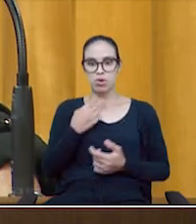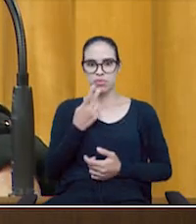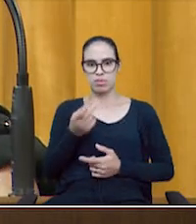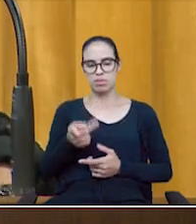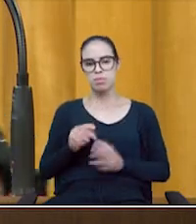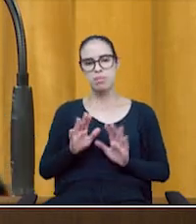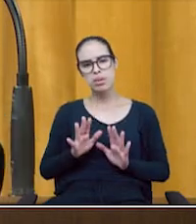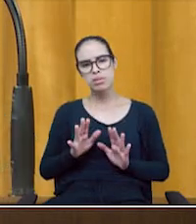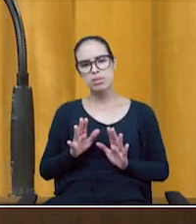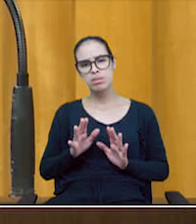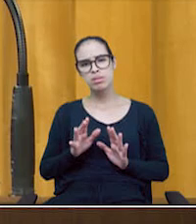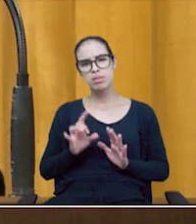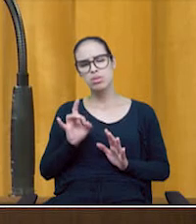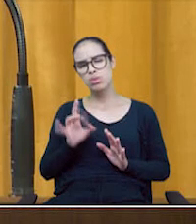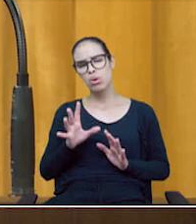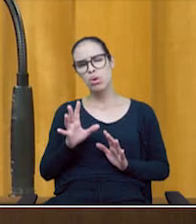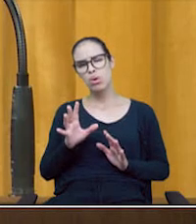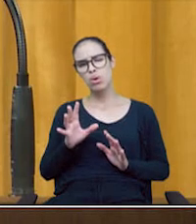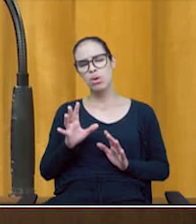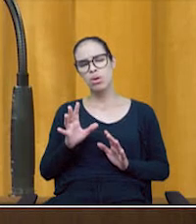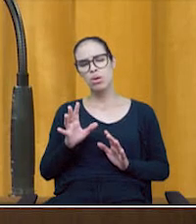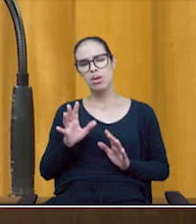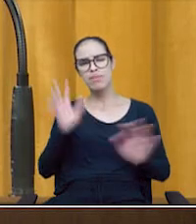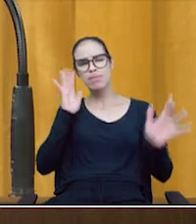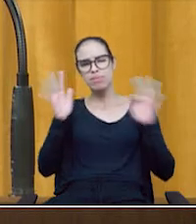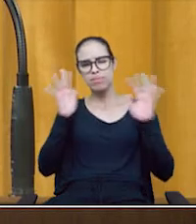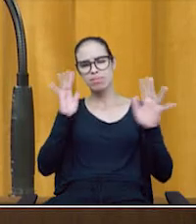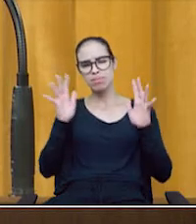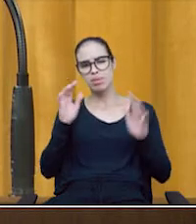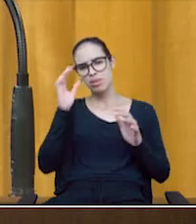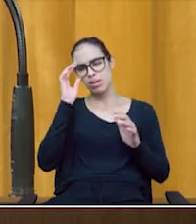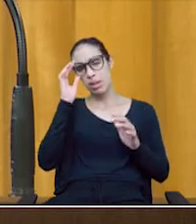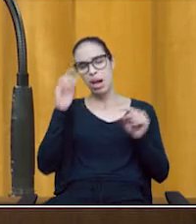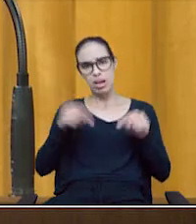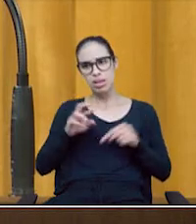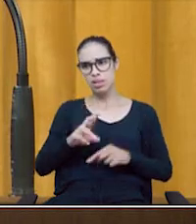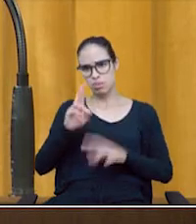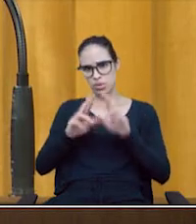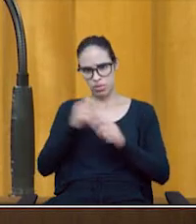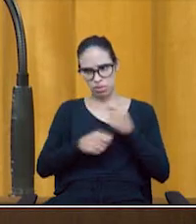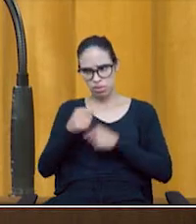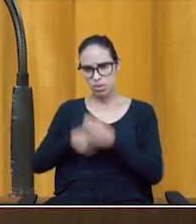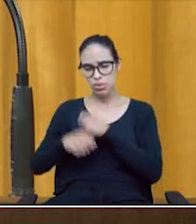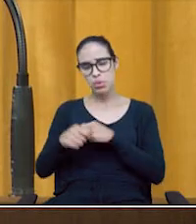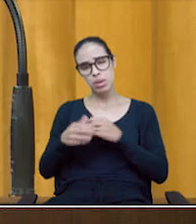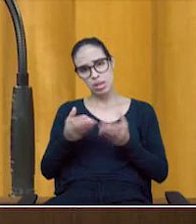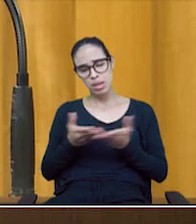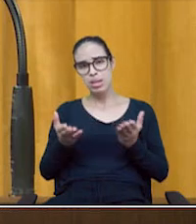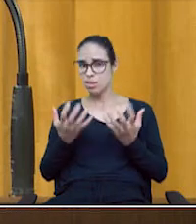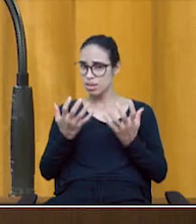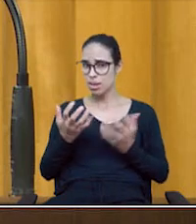queria trocar essa ideia, porque eu acho que muitos administradores aqui gostariam talvez de pensar sobre isso,